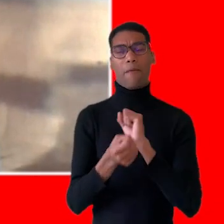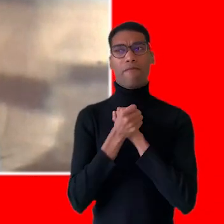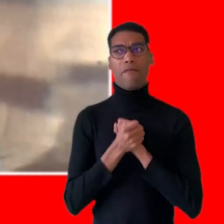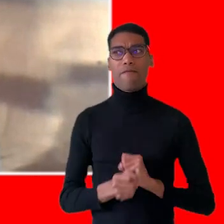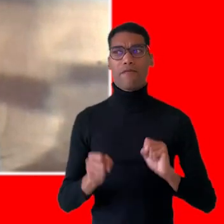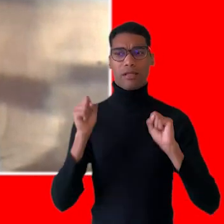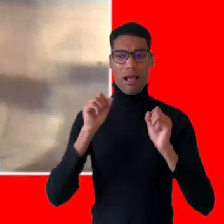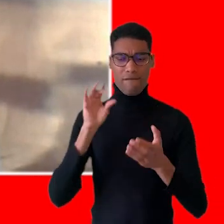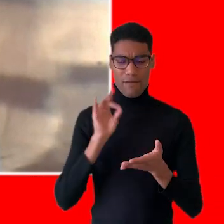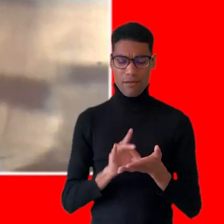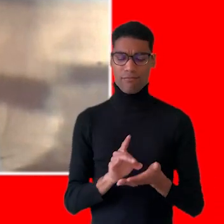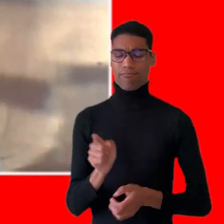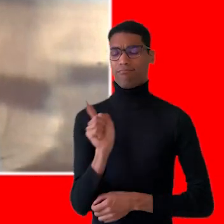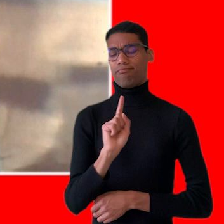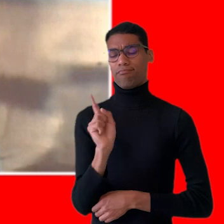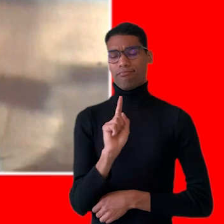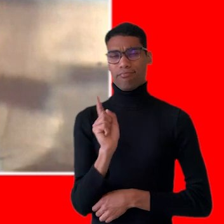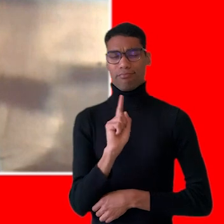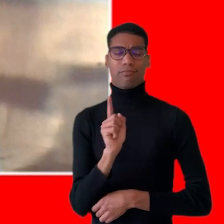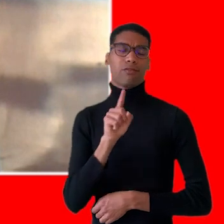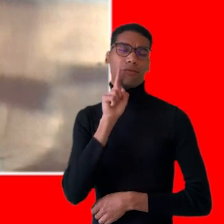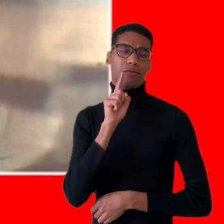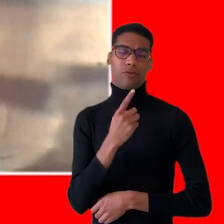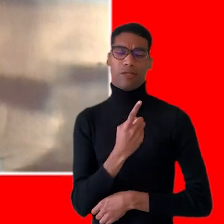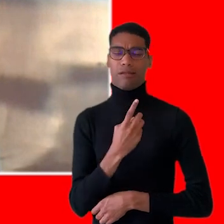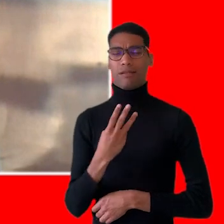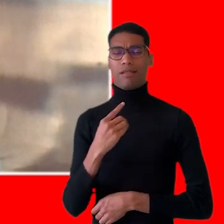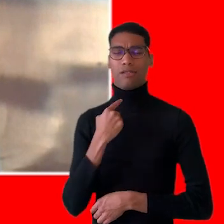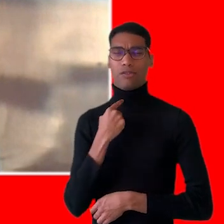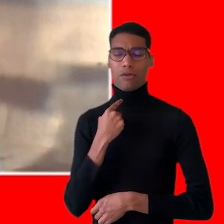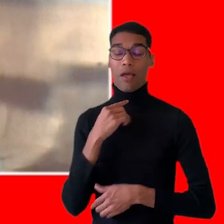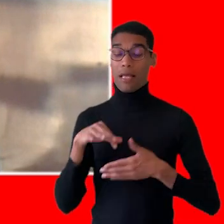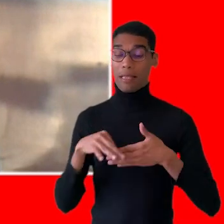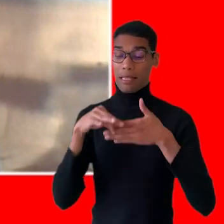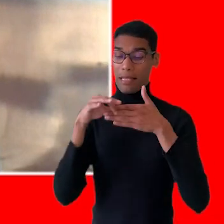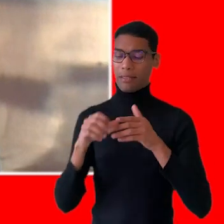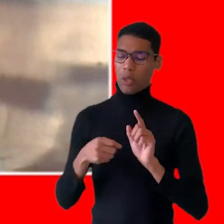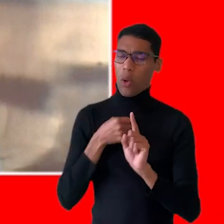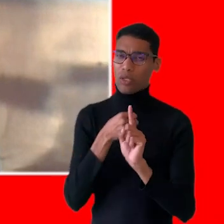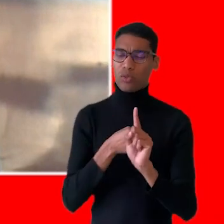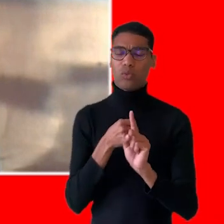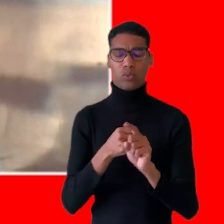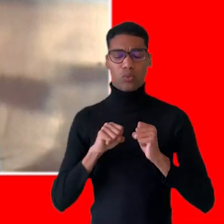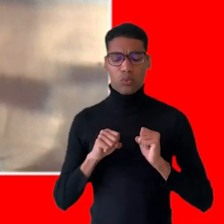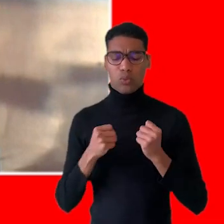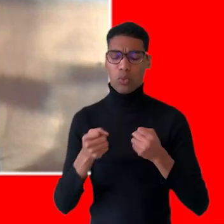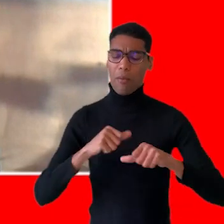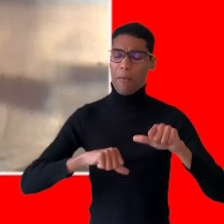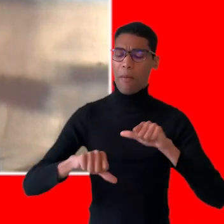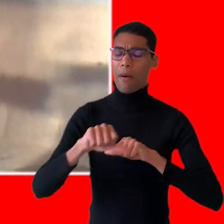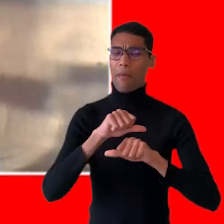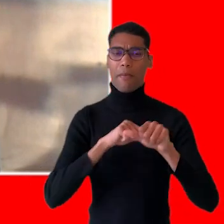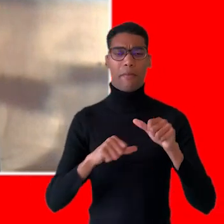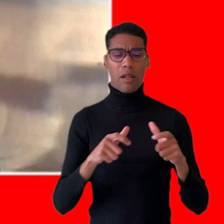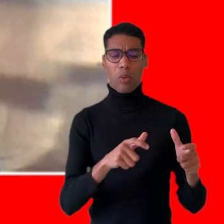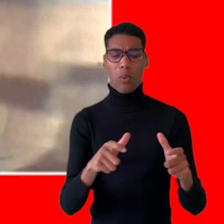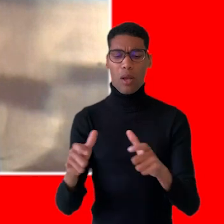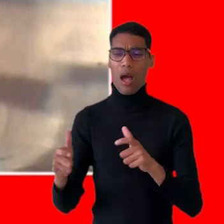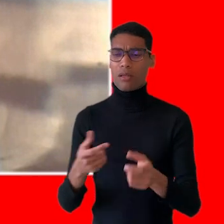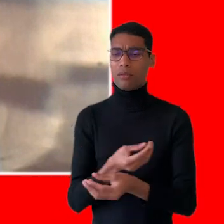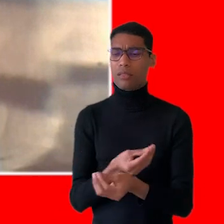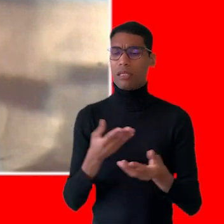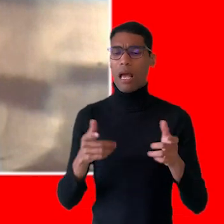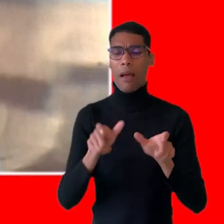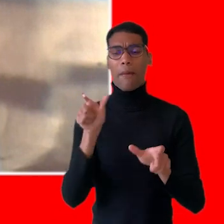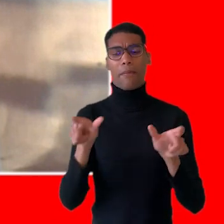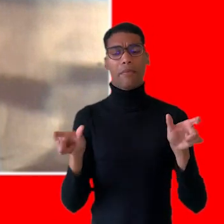que não aconteceu de fato com 13 de maio. Né, líderes que lutaram por uma reforma, distribuição de terras